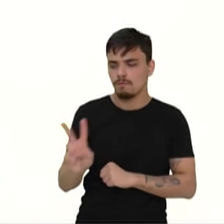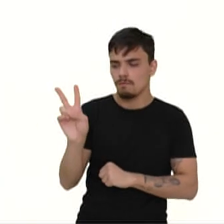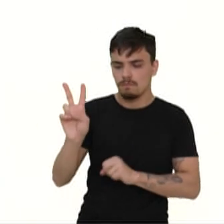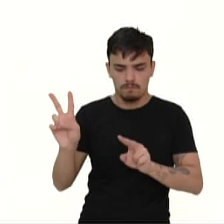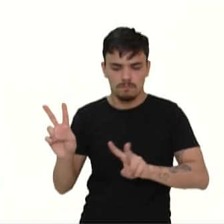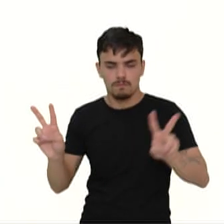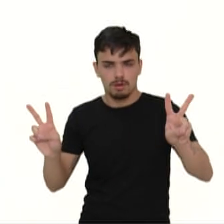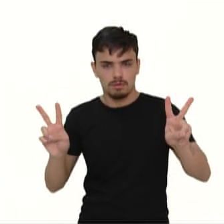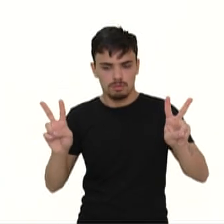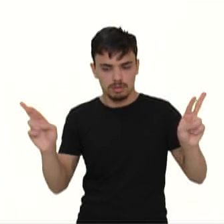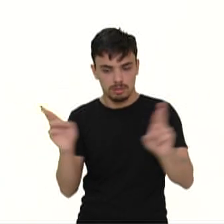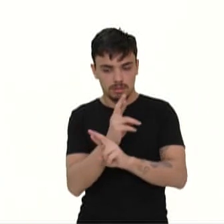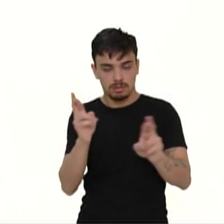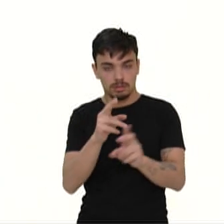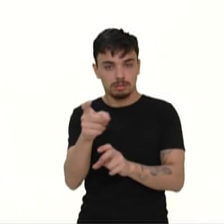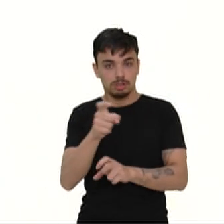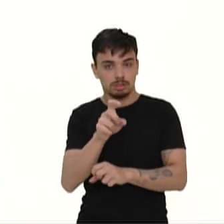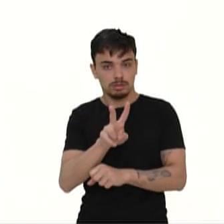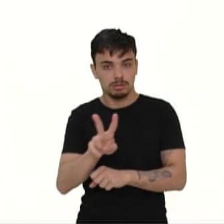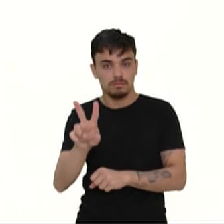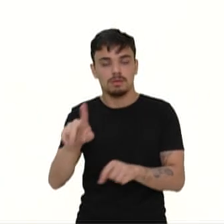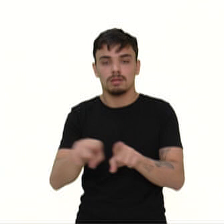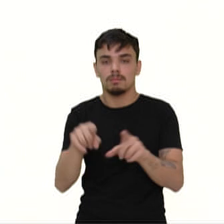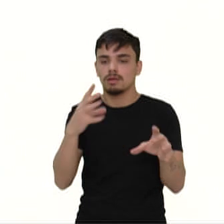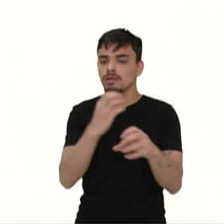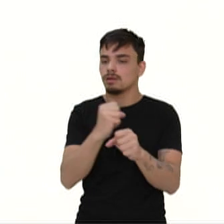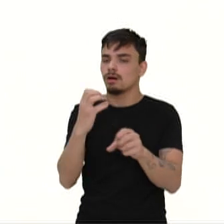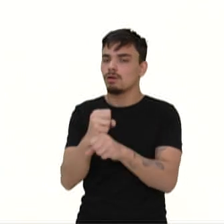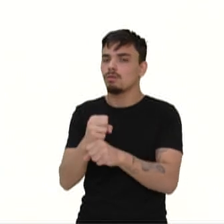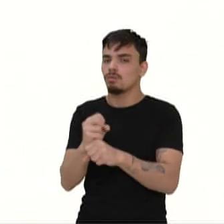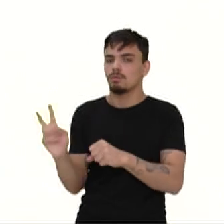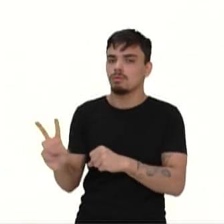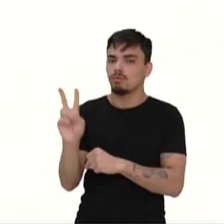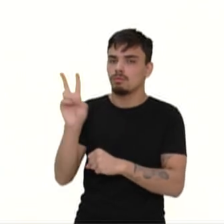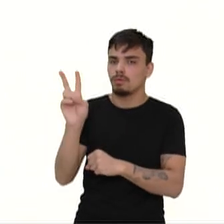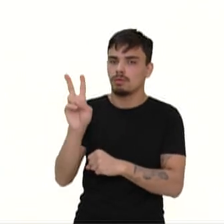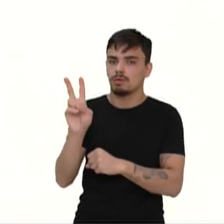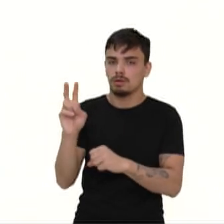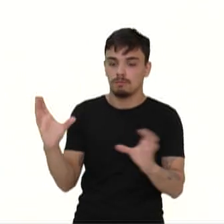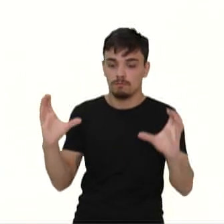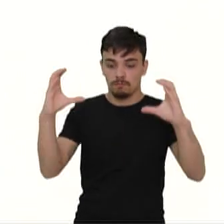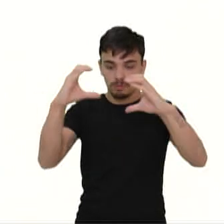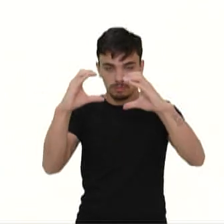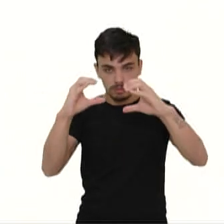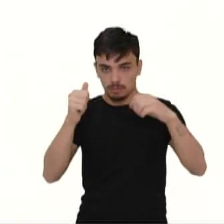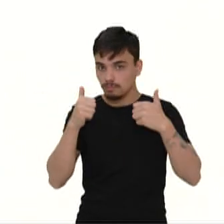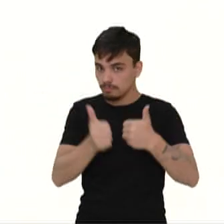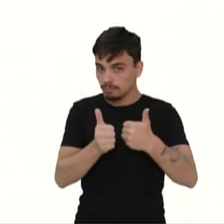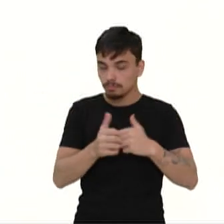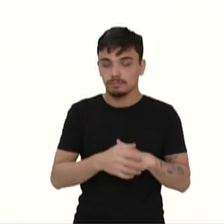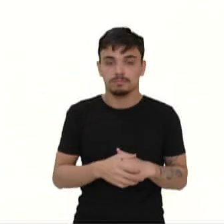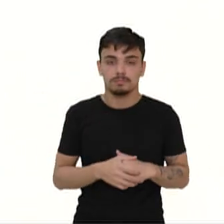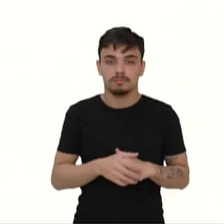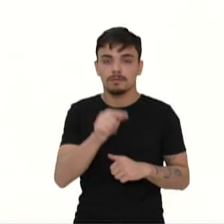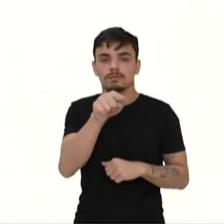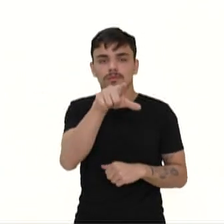relação ao xv. Em seguida, calcule o valor da função nesses valores simétricos, ok? Então, você vai escolher aí, né? Ou melhor,